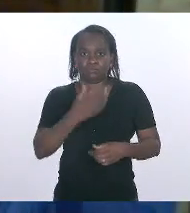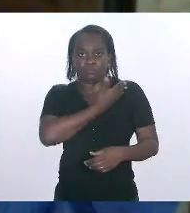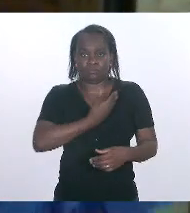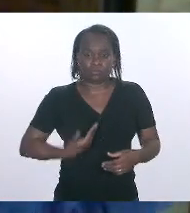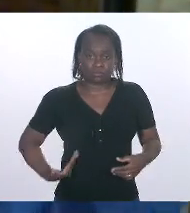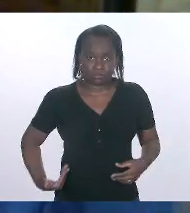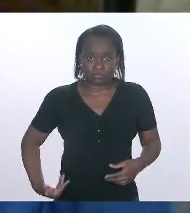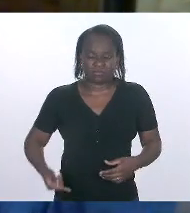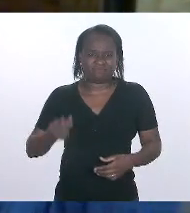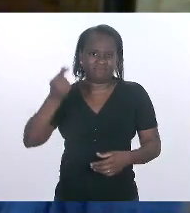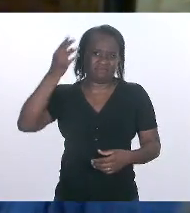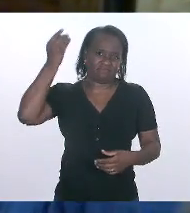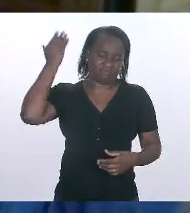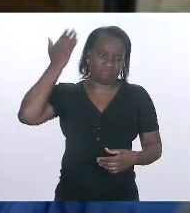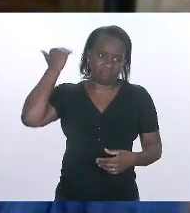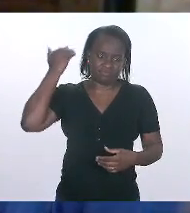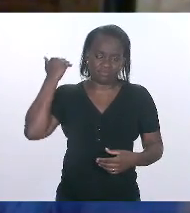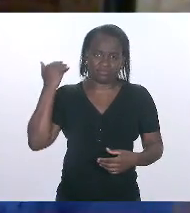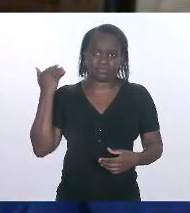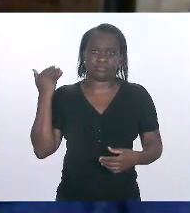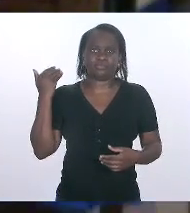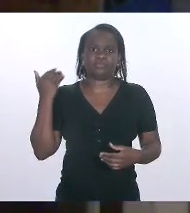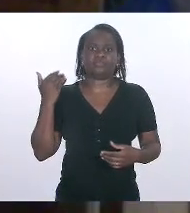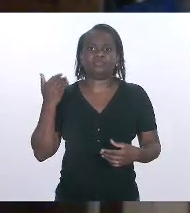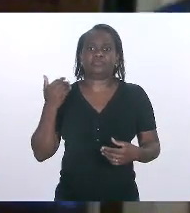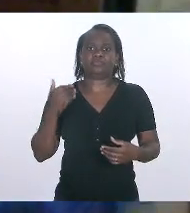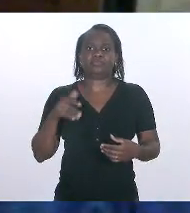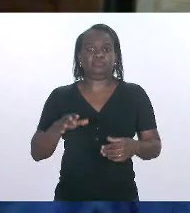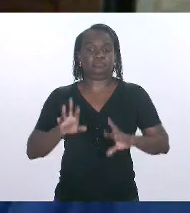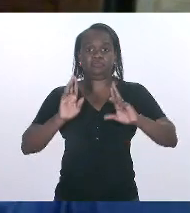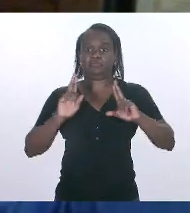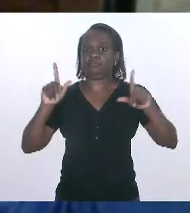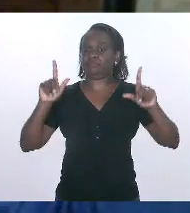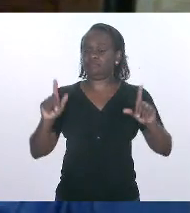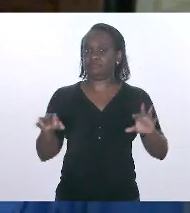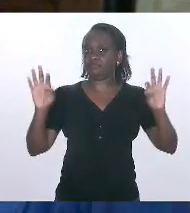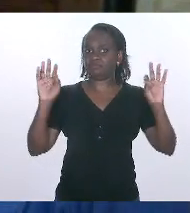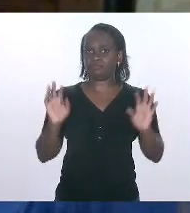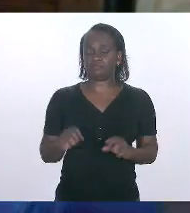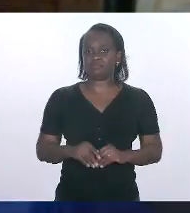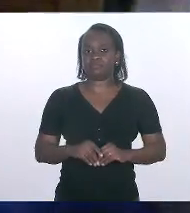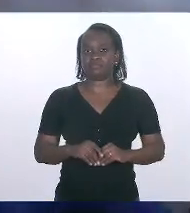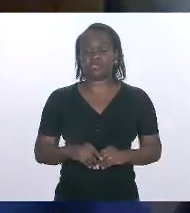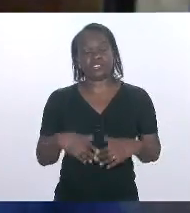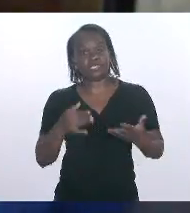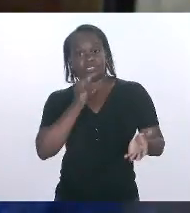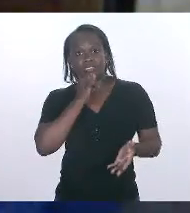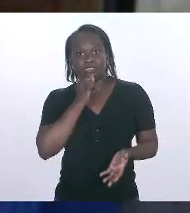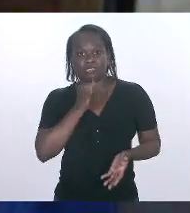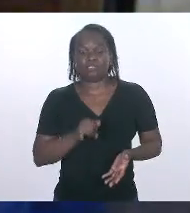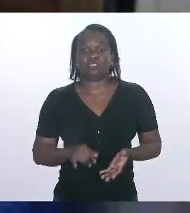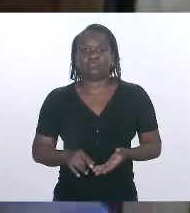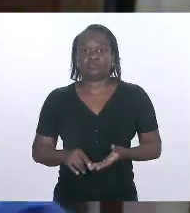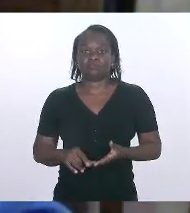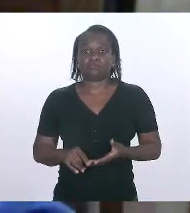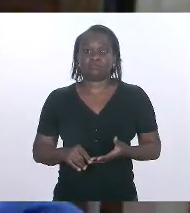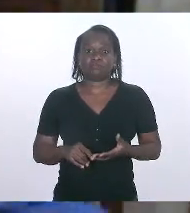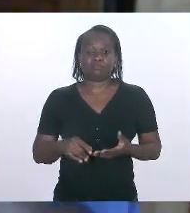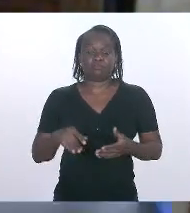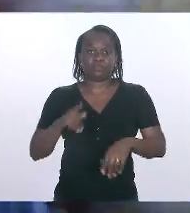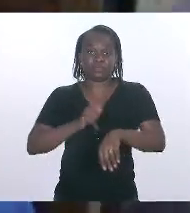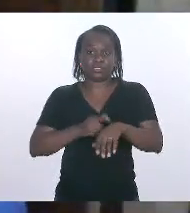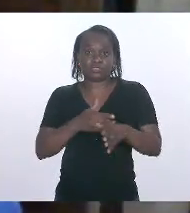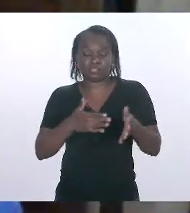governos pretéritos de excepcionalidade, como, por exemplo, no